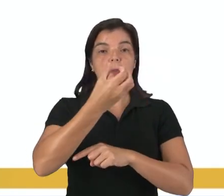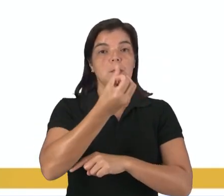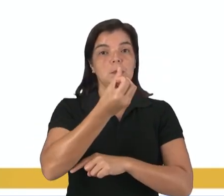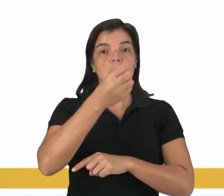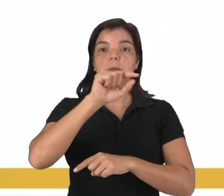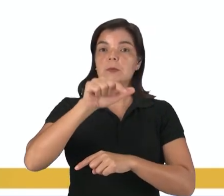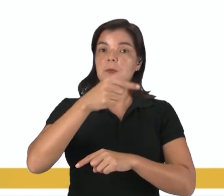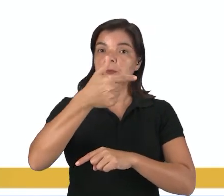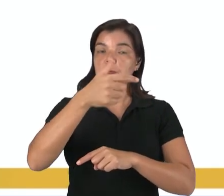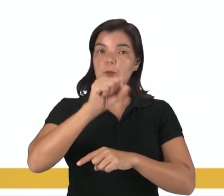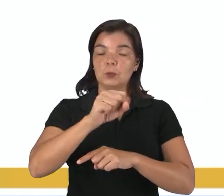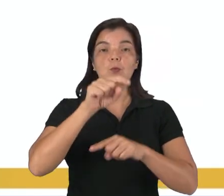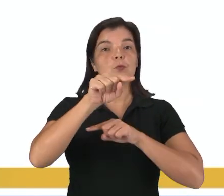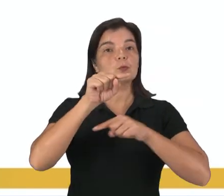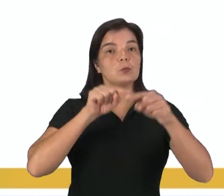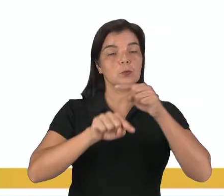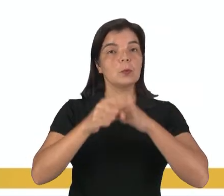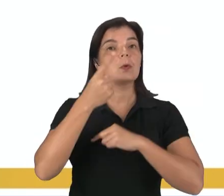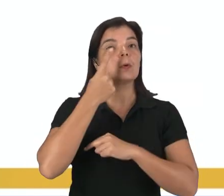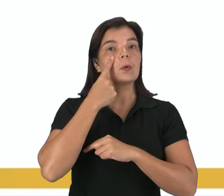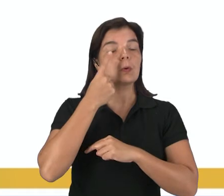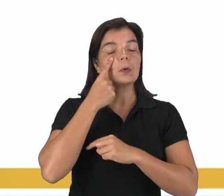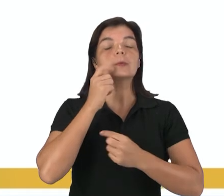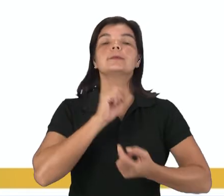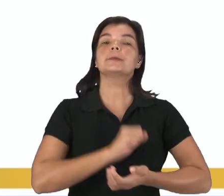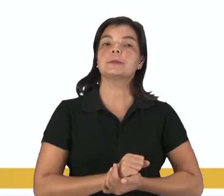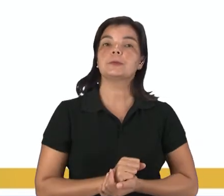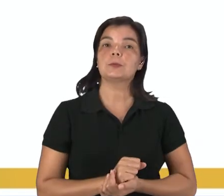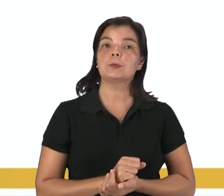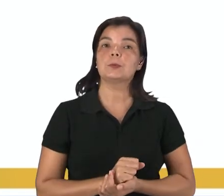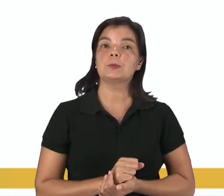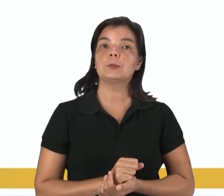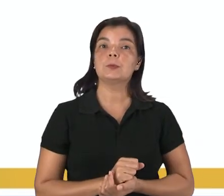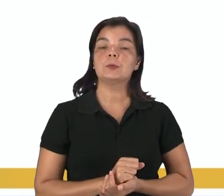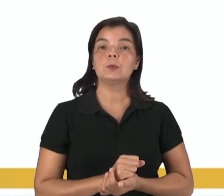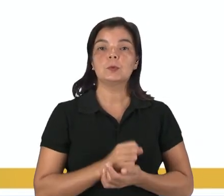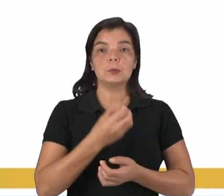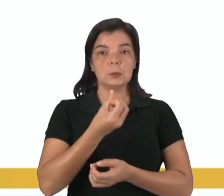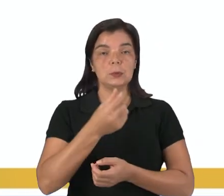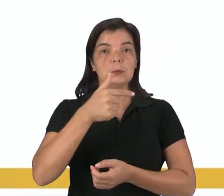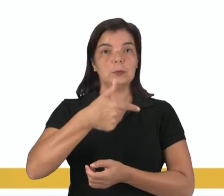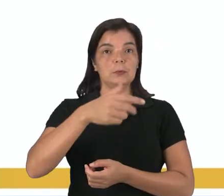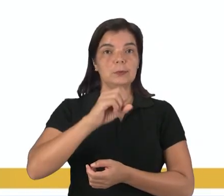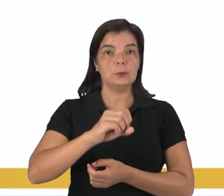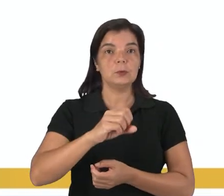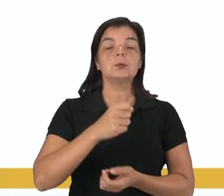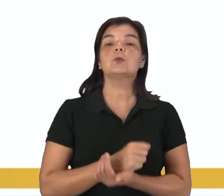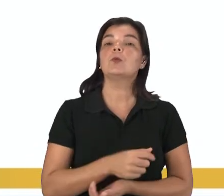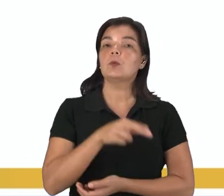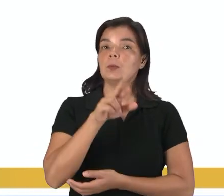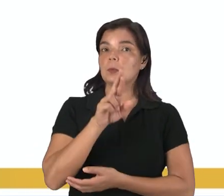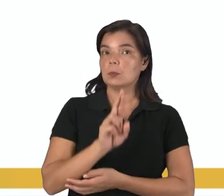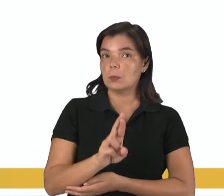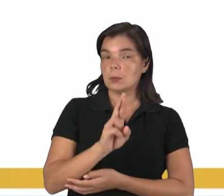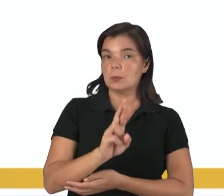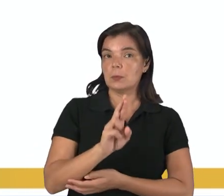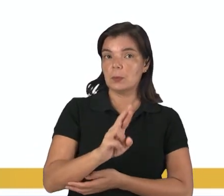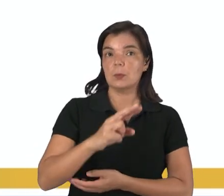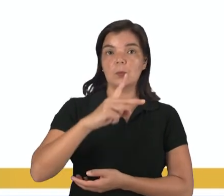Observe que fazendo 18,84 dividido para 6,28